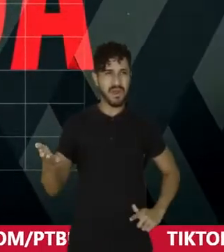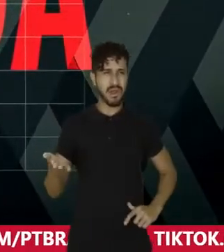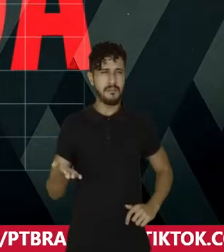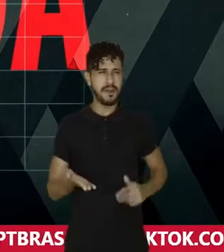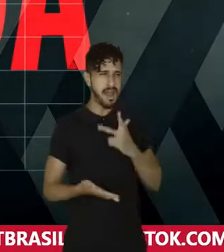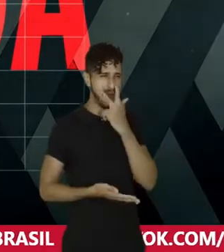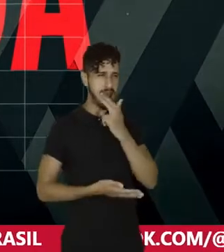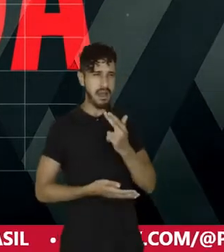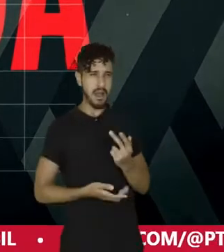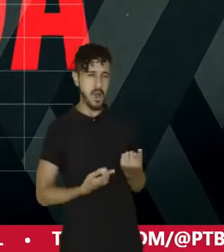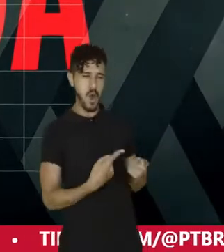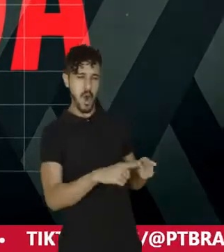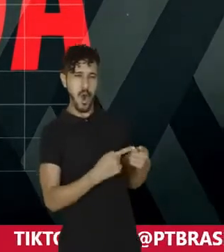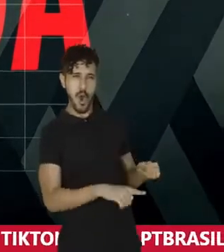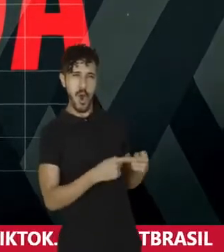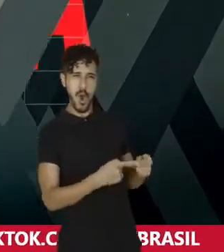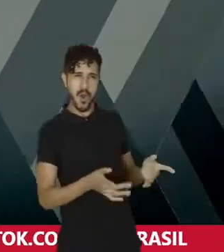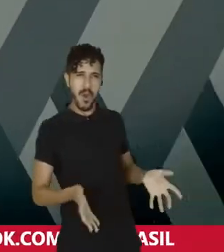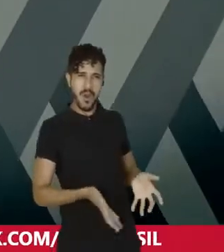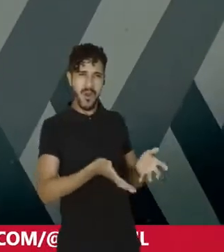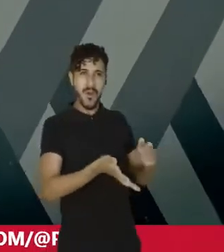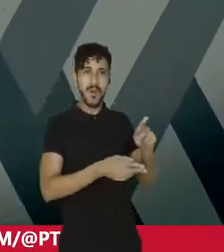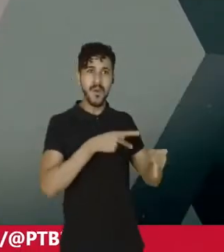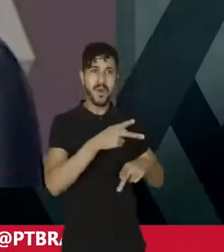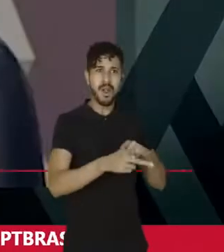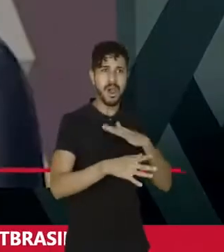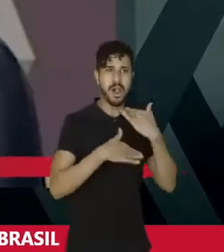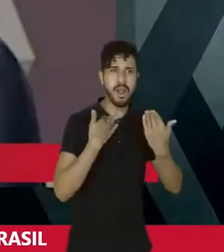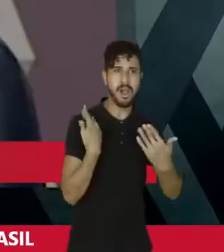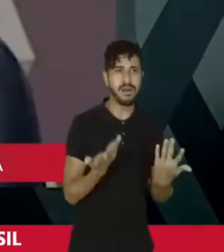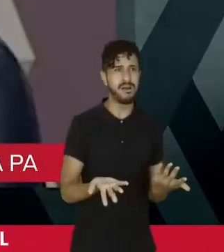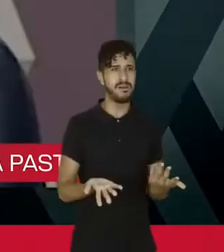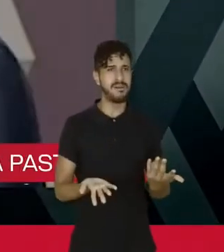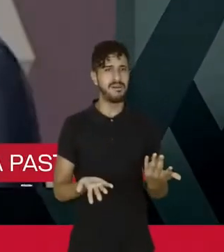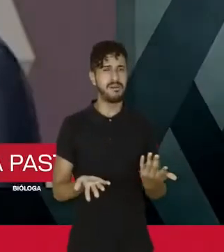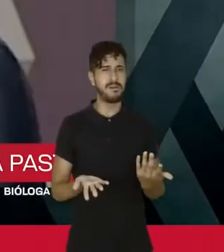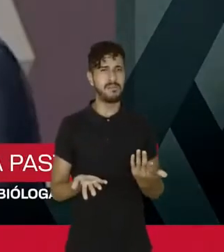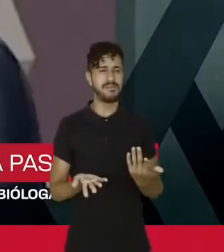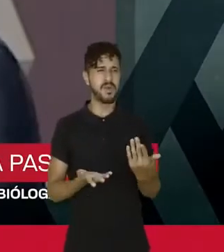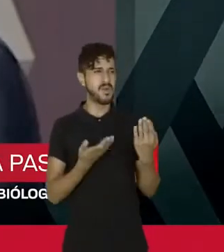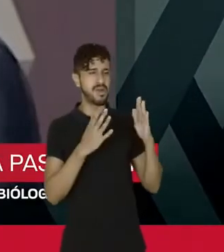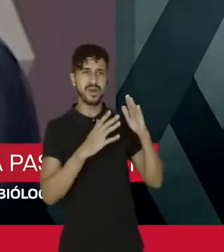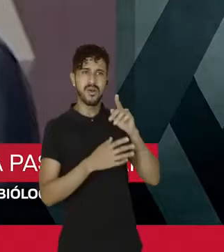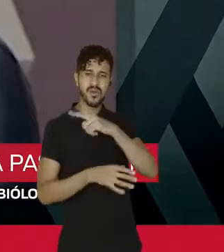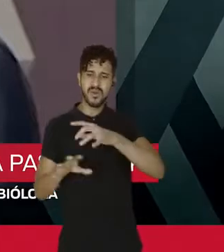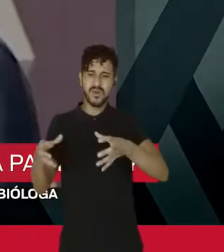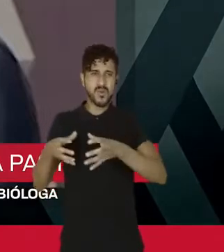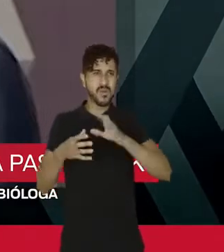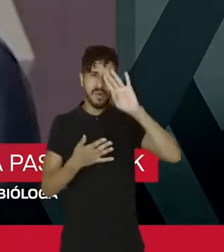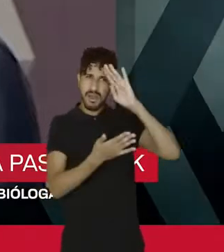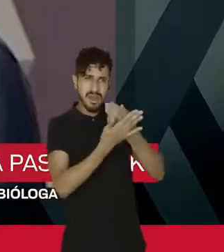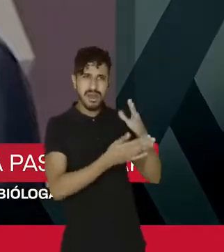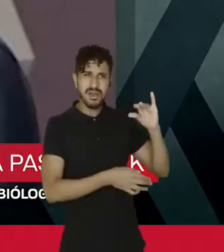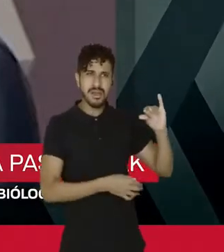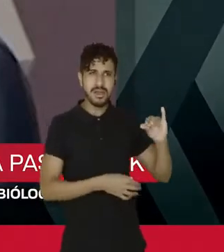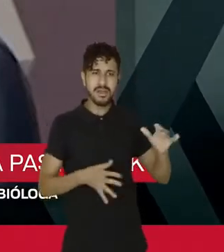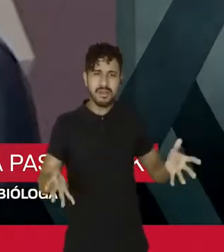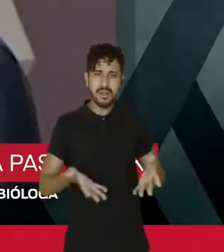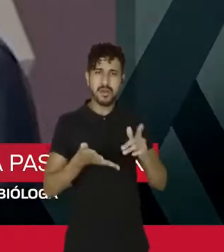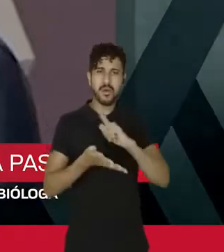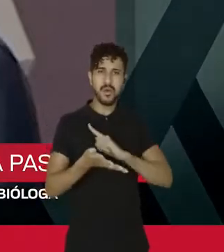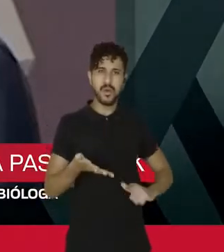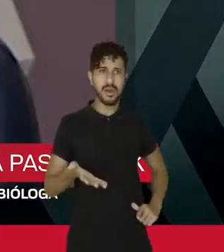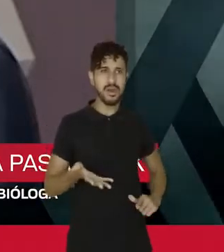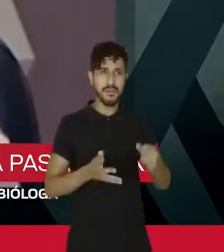propósito conduzir o seu povo a morte esse negacionismo da ciência perpetuado pelo próprio